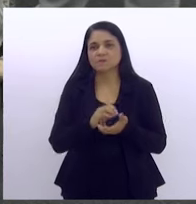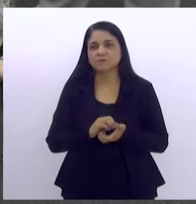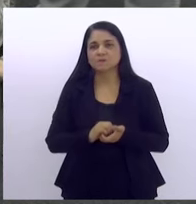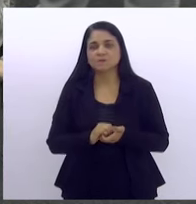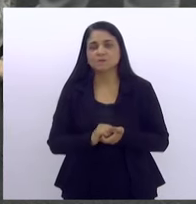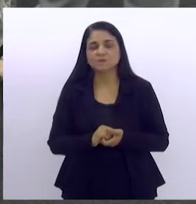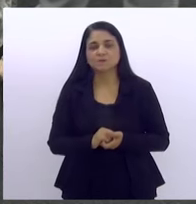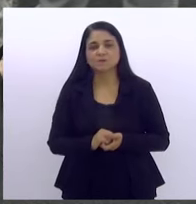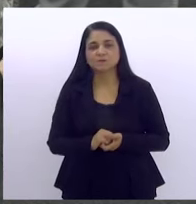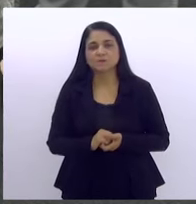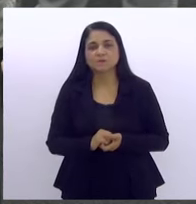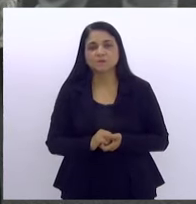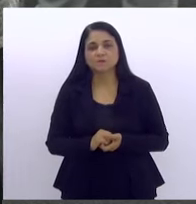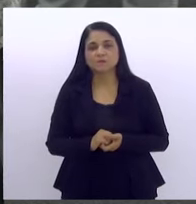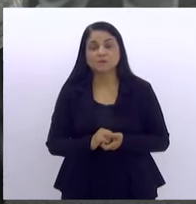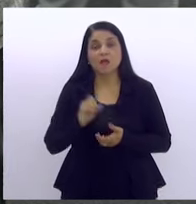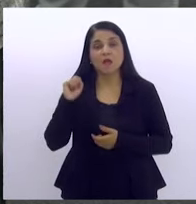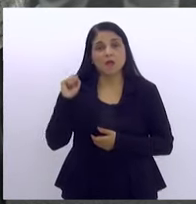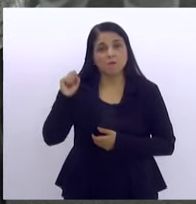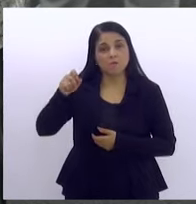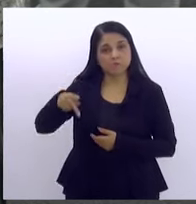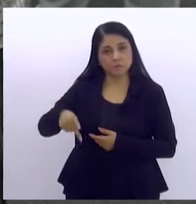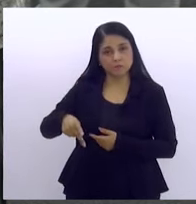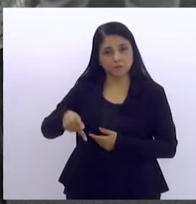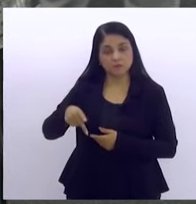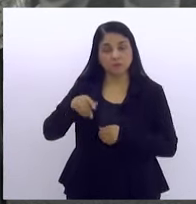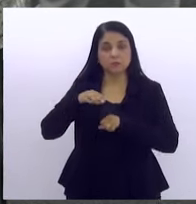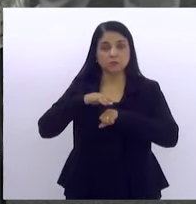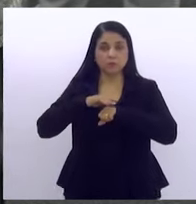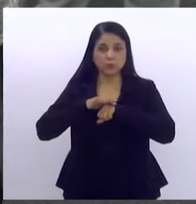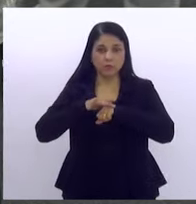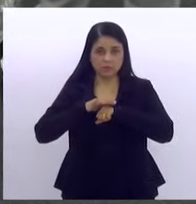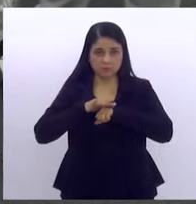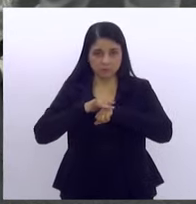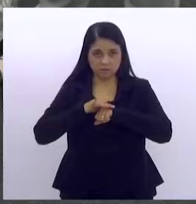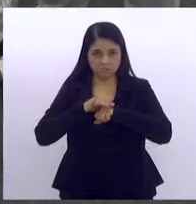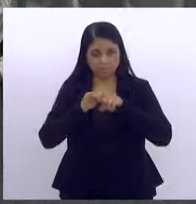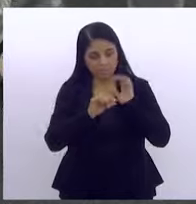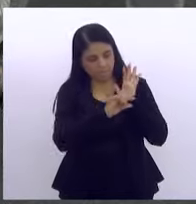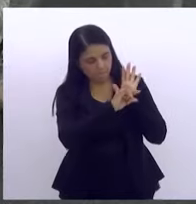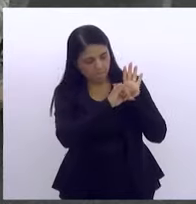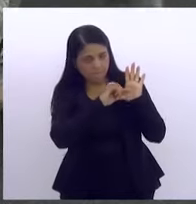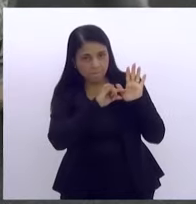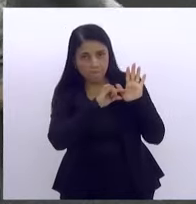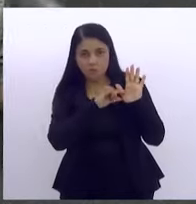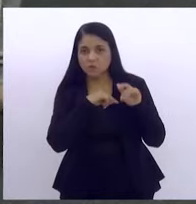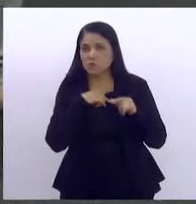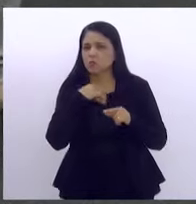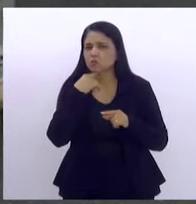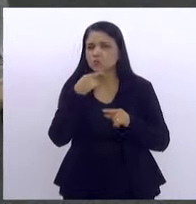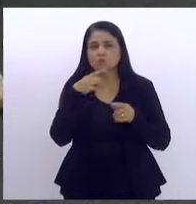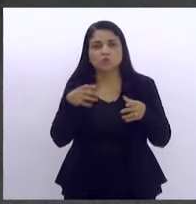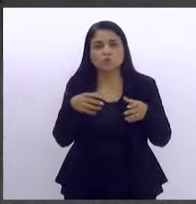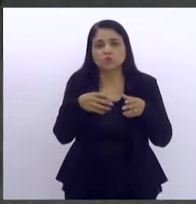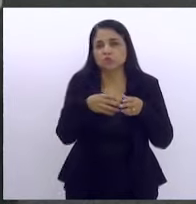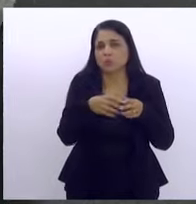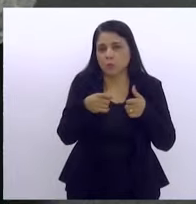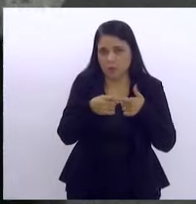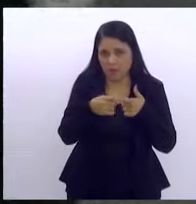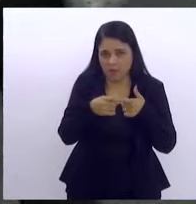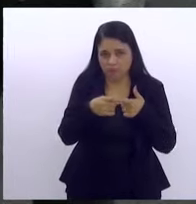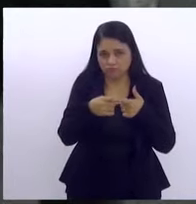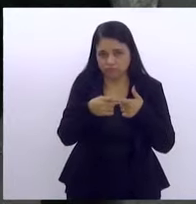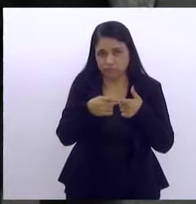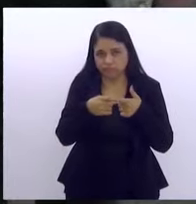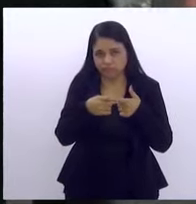à questão das aposentadorias por doença, que não basta ter uma junta médica. Tem a